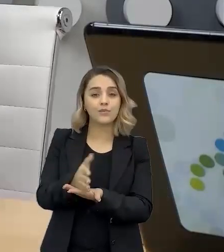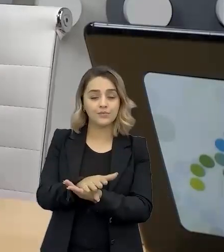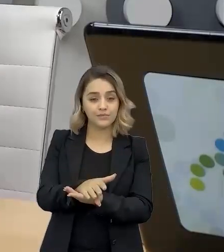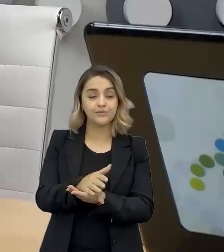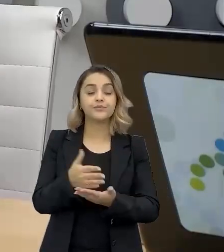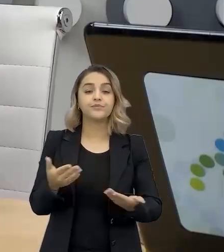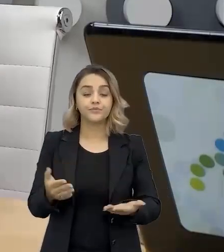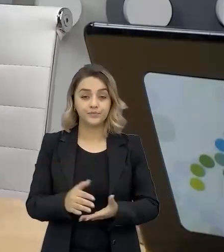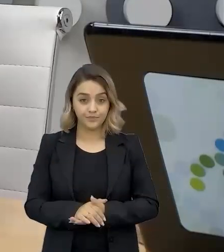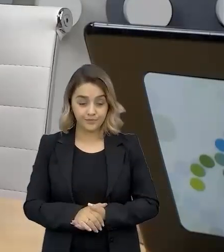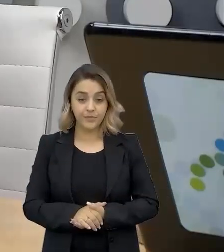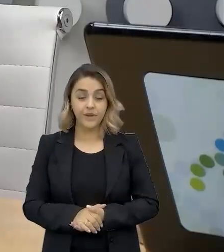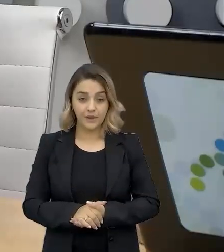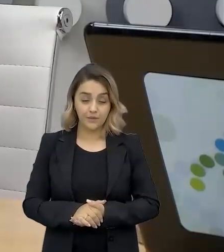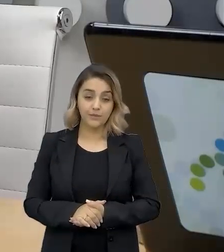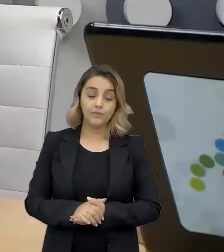longo